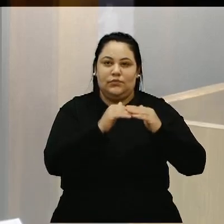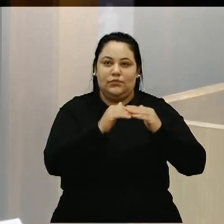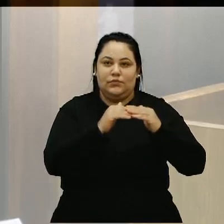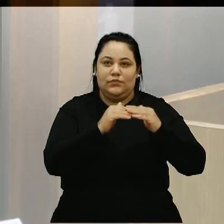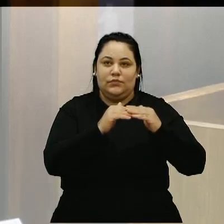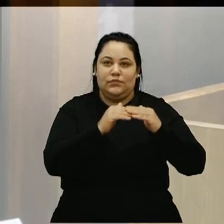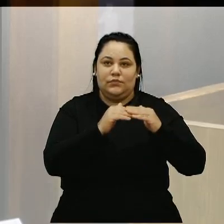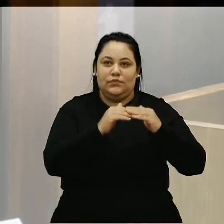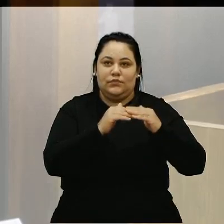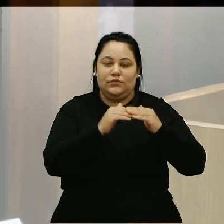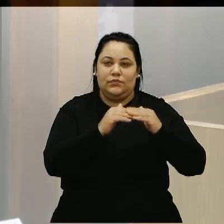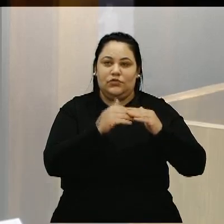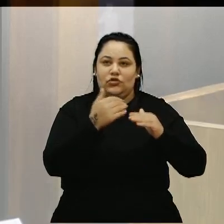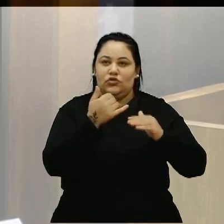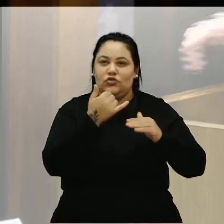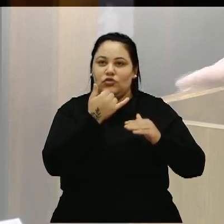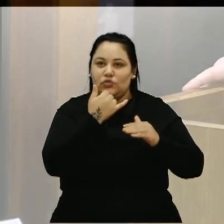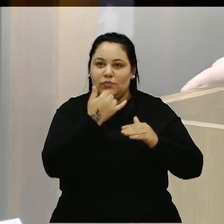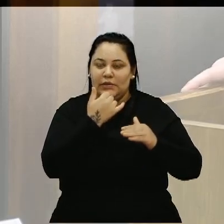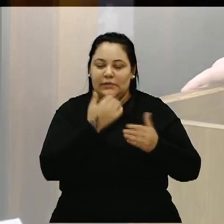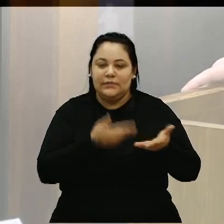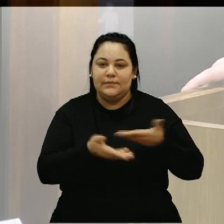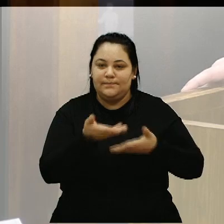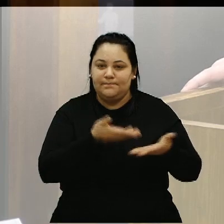A decisão é nossa interna, política.